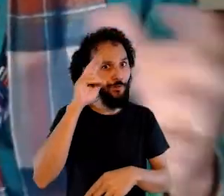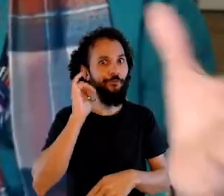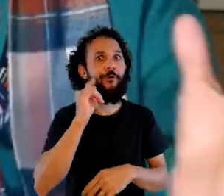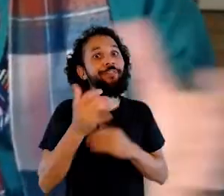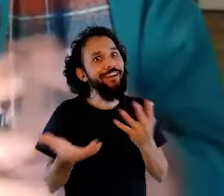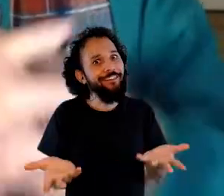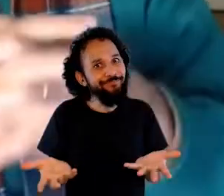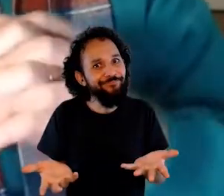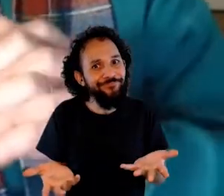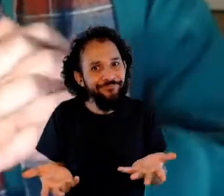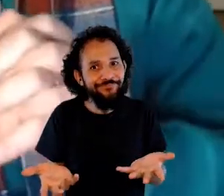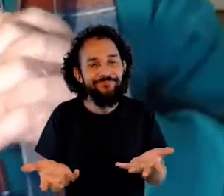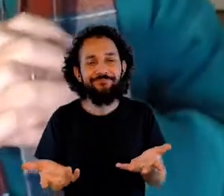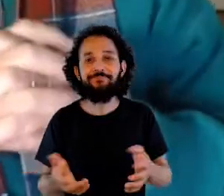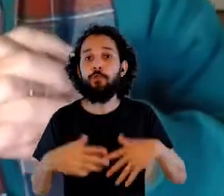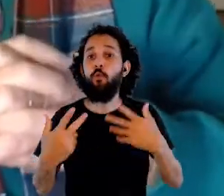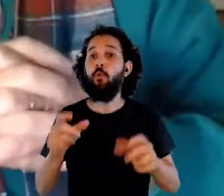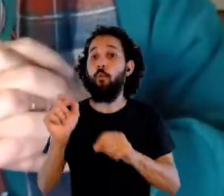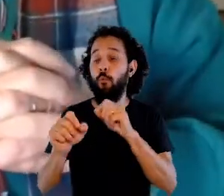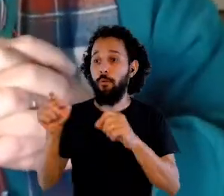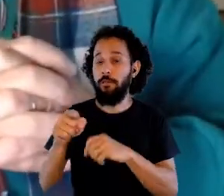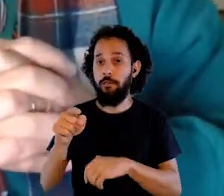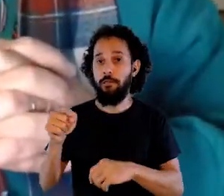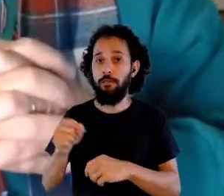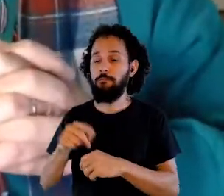Que no caminhar que esse cara dava,